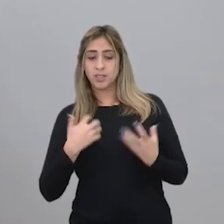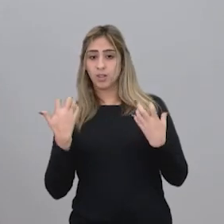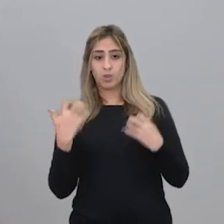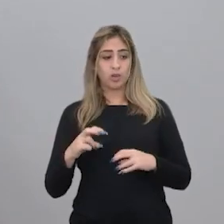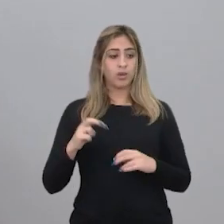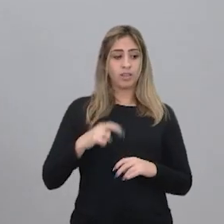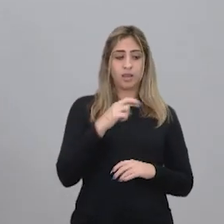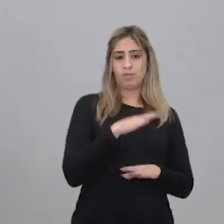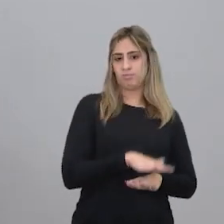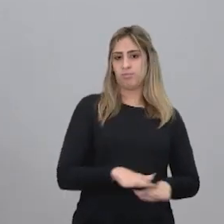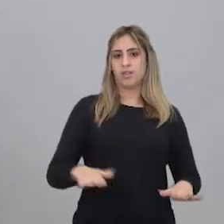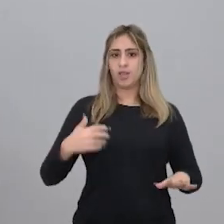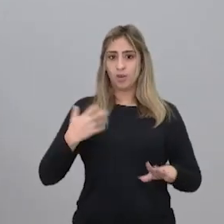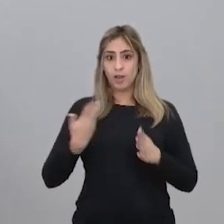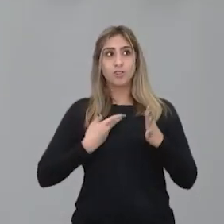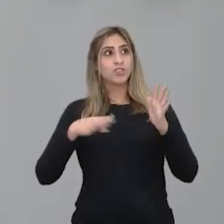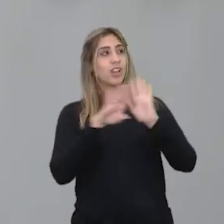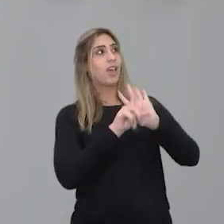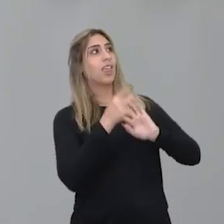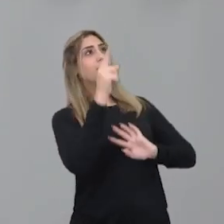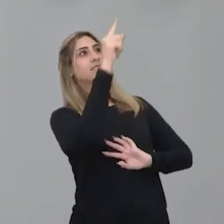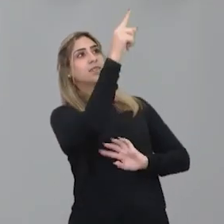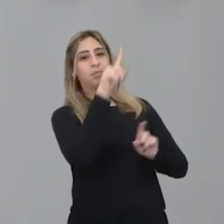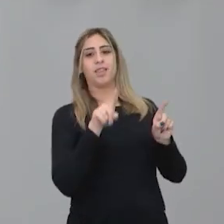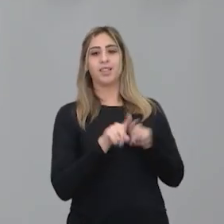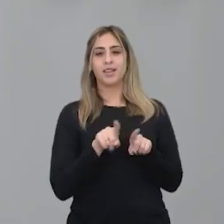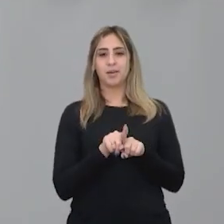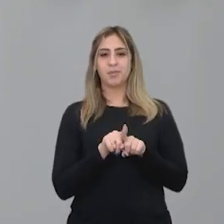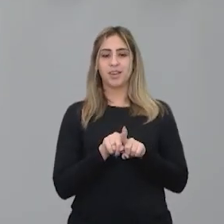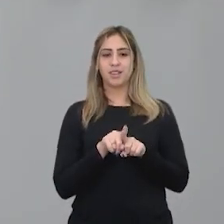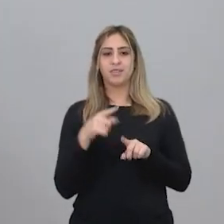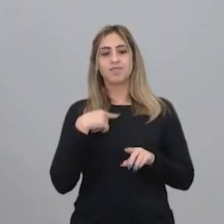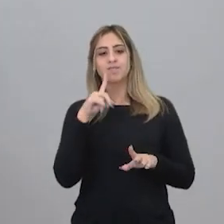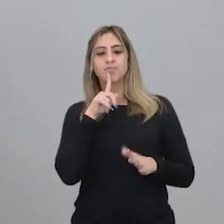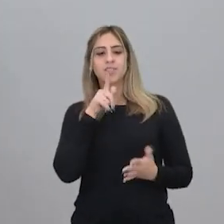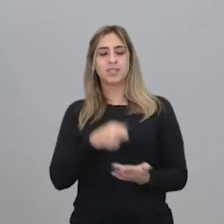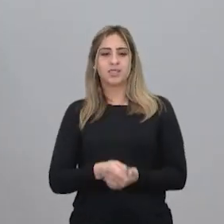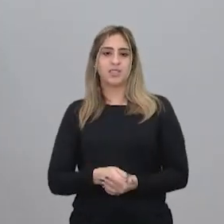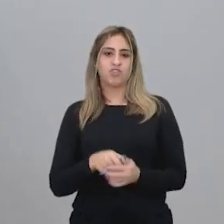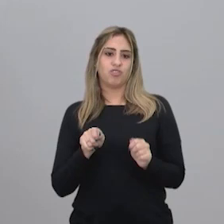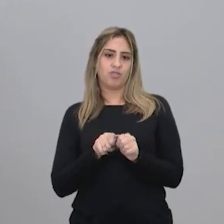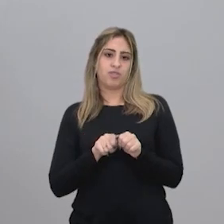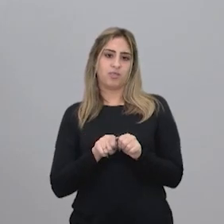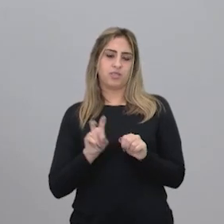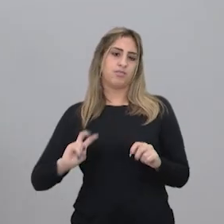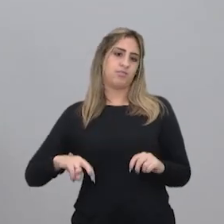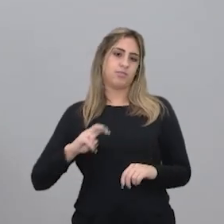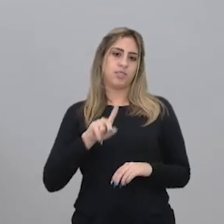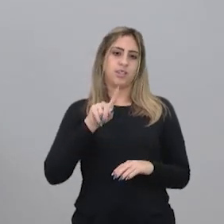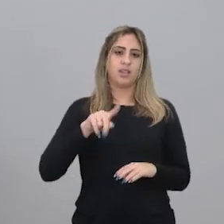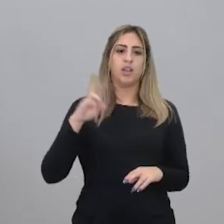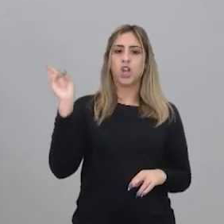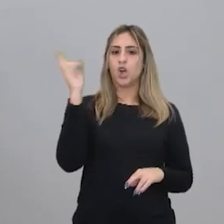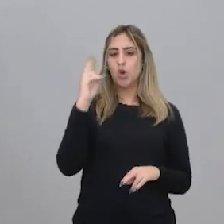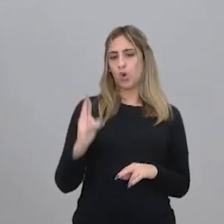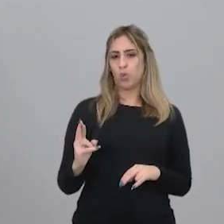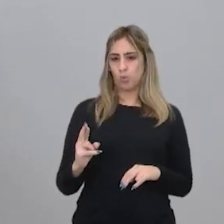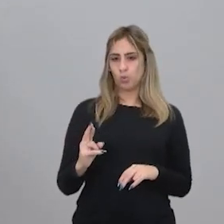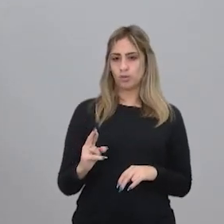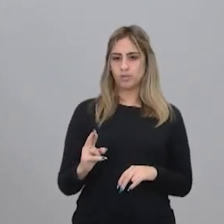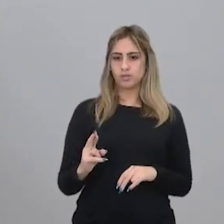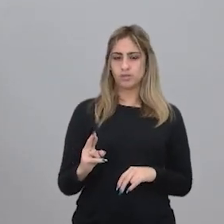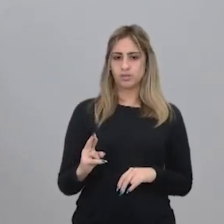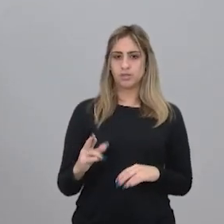aqui embaixo, eu quero chegar lá. E aí, assim, eu decidi fazer o Elbrus, que era na Rússia. Aí